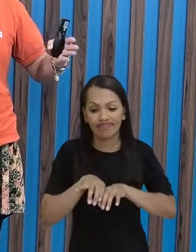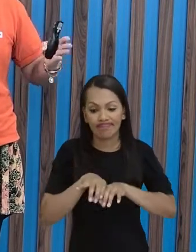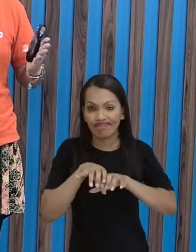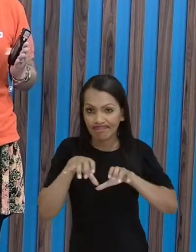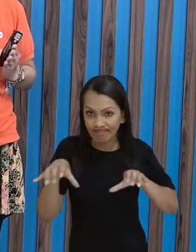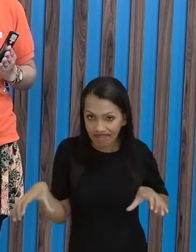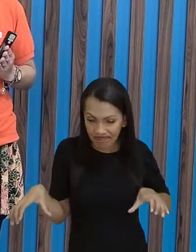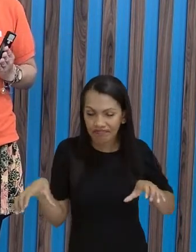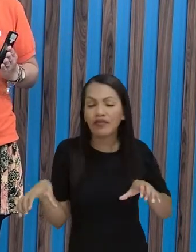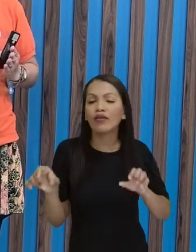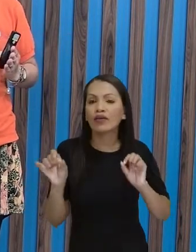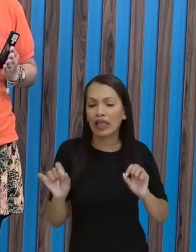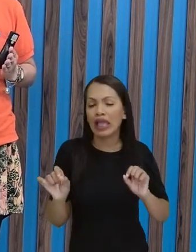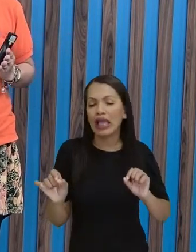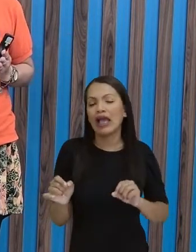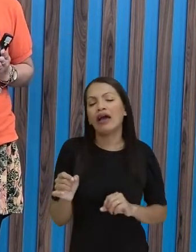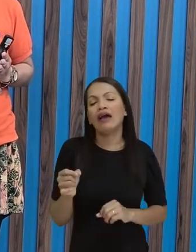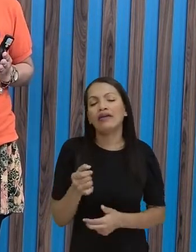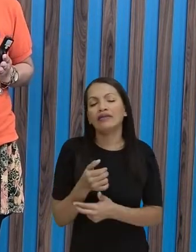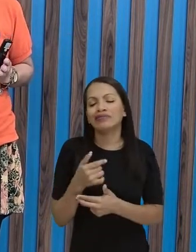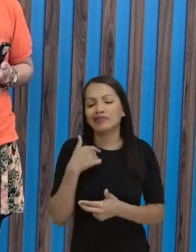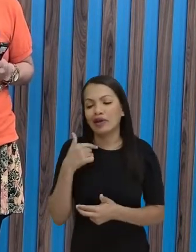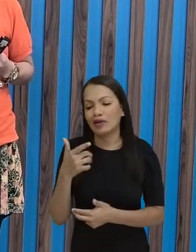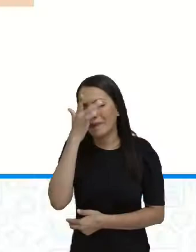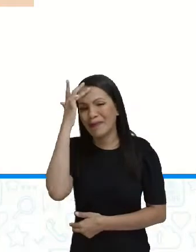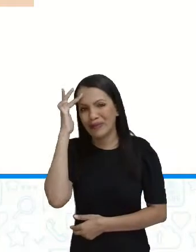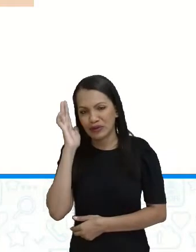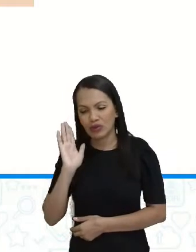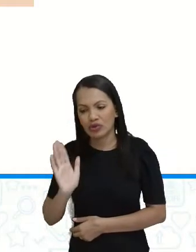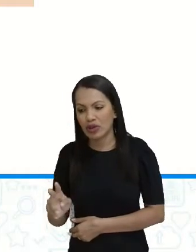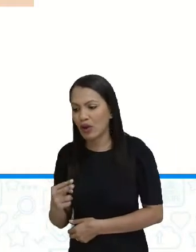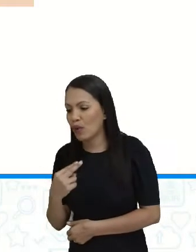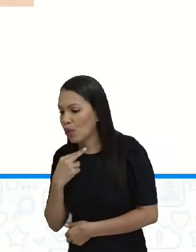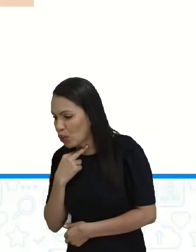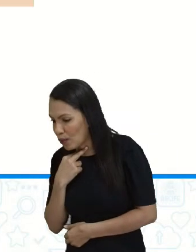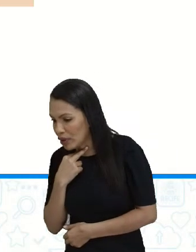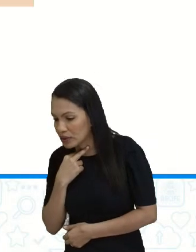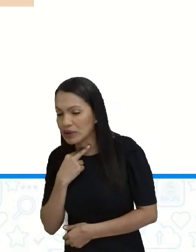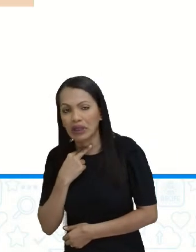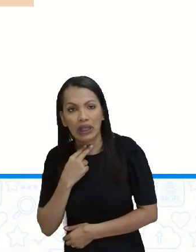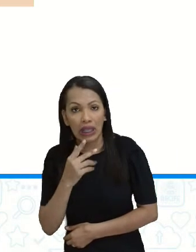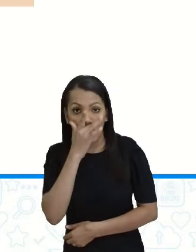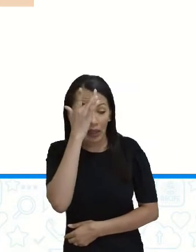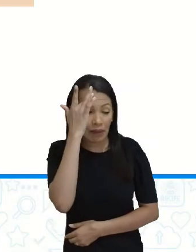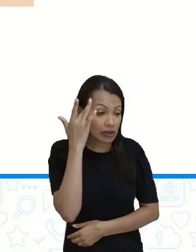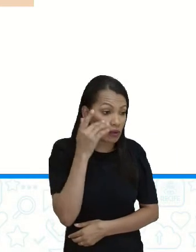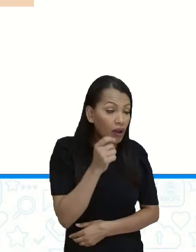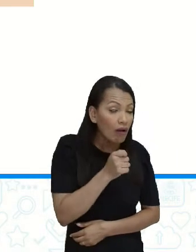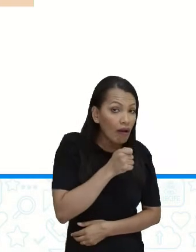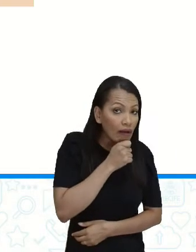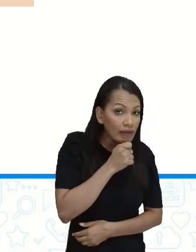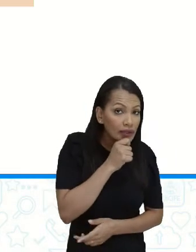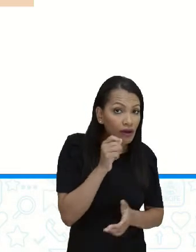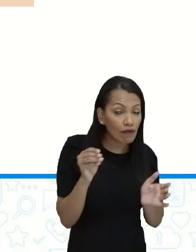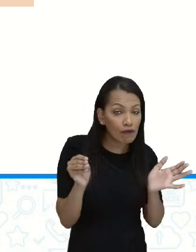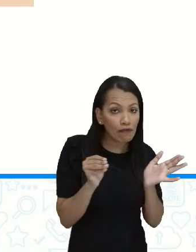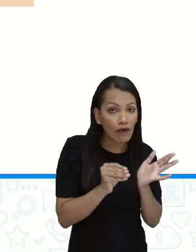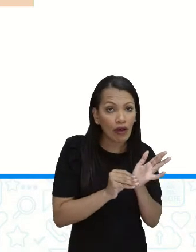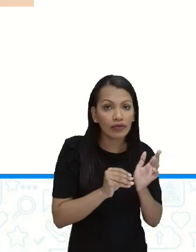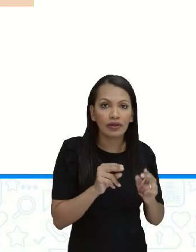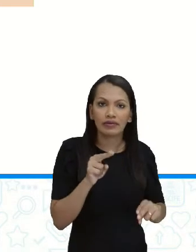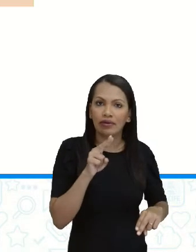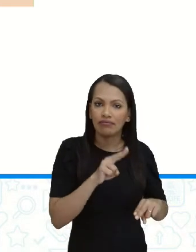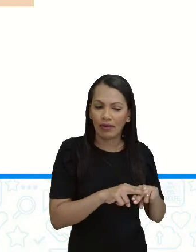estão ocupadas e as que estão vagas. Sendo assim, a ideia de subtração, nós vamos retirar